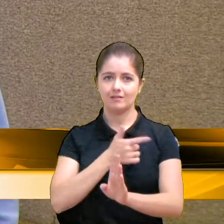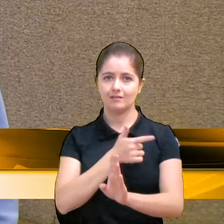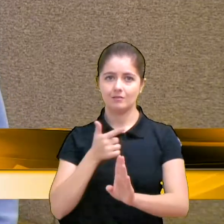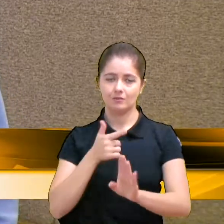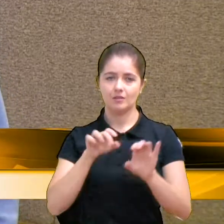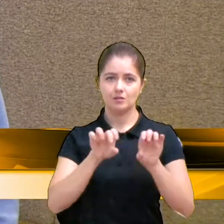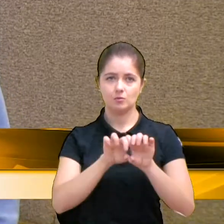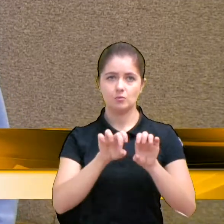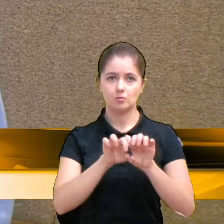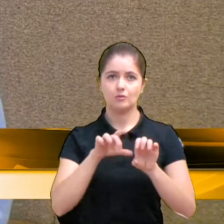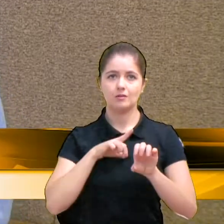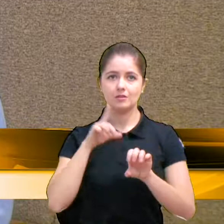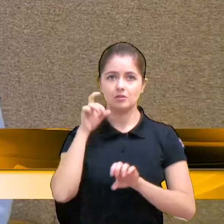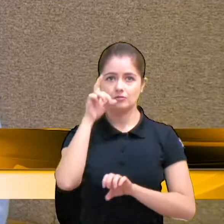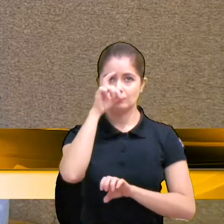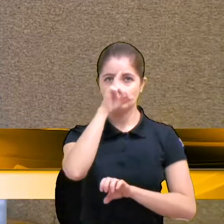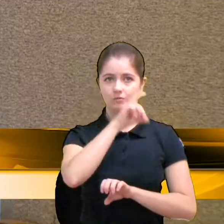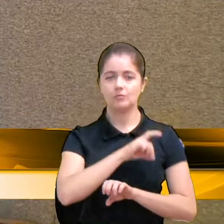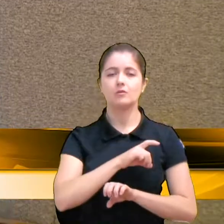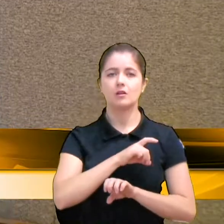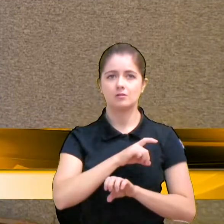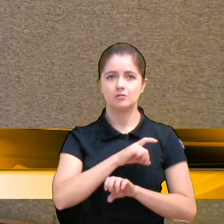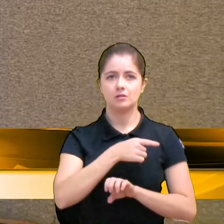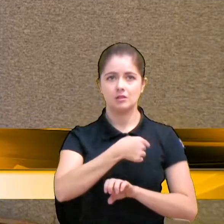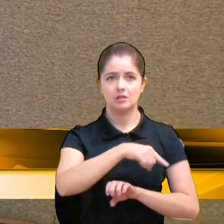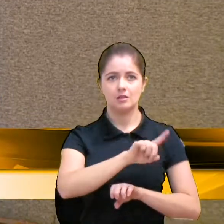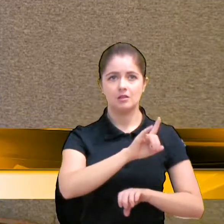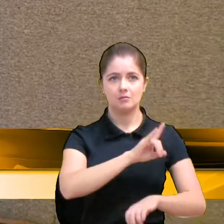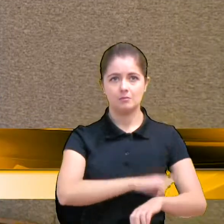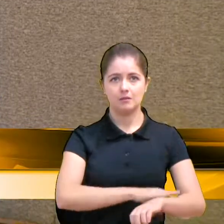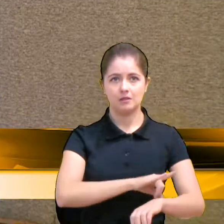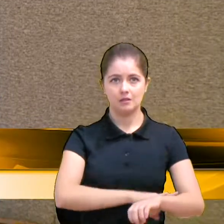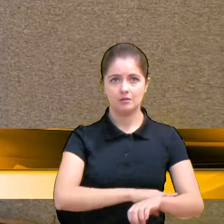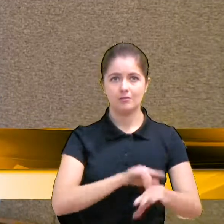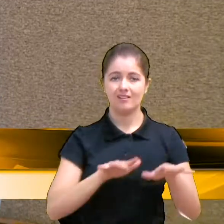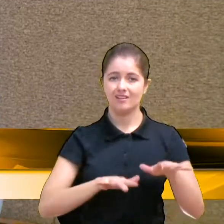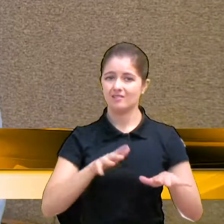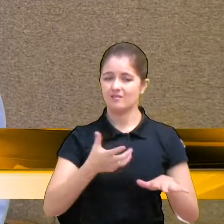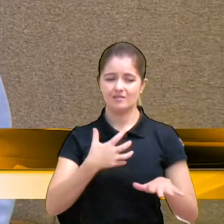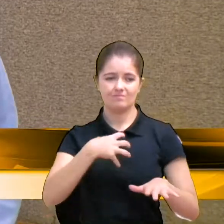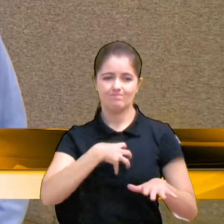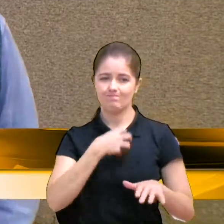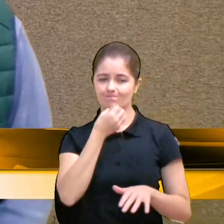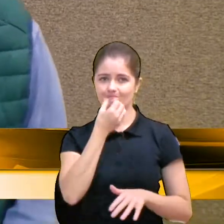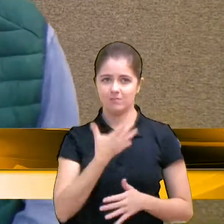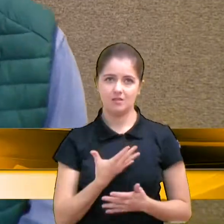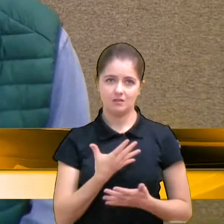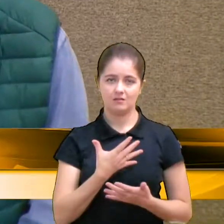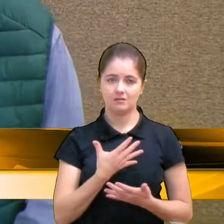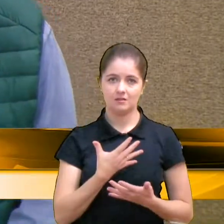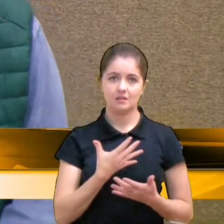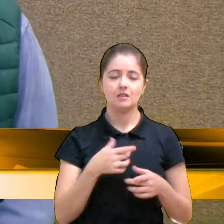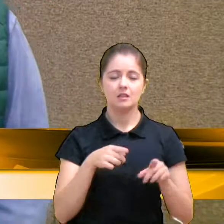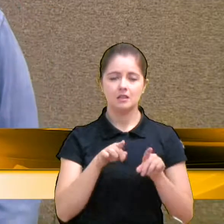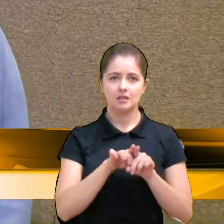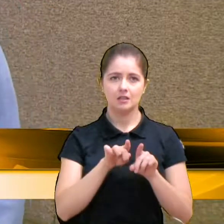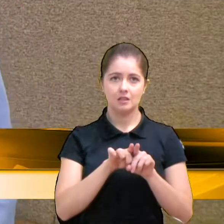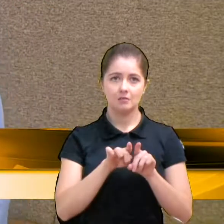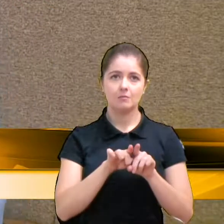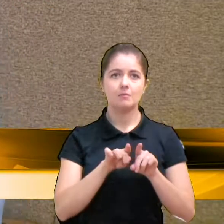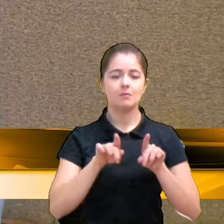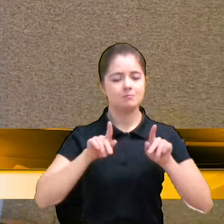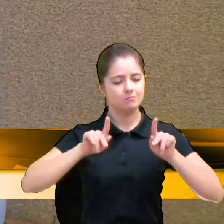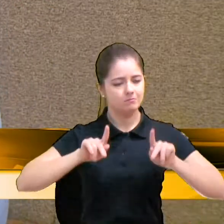trazendo dificuldades e constrangimento às pessoas. Tendo em vista que o aglomeramento de pessoas tem